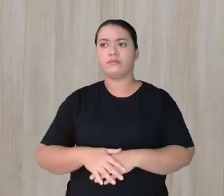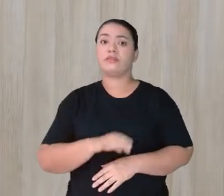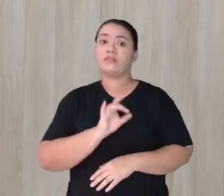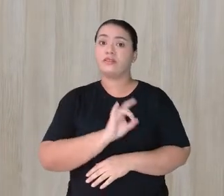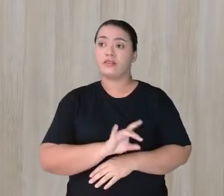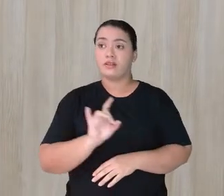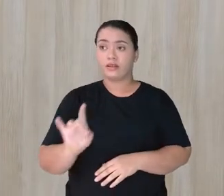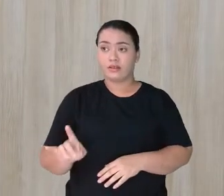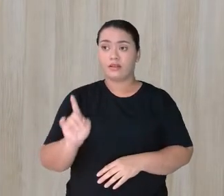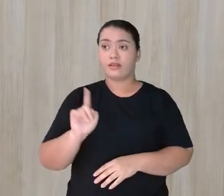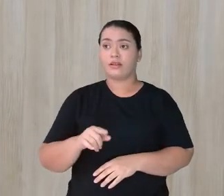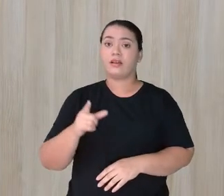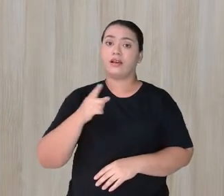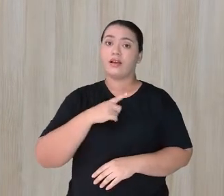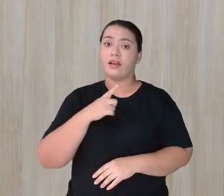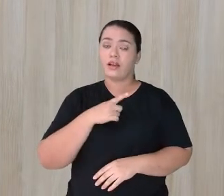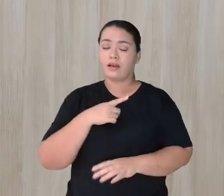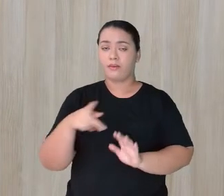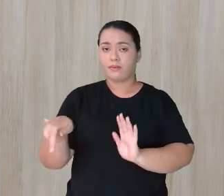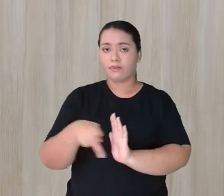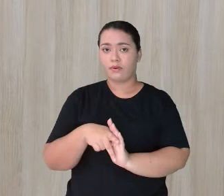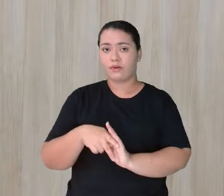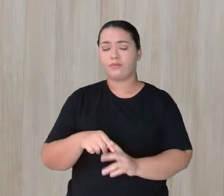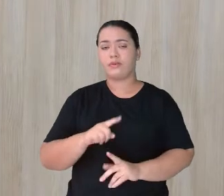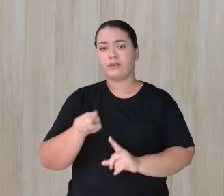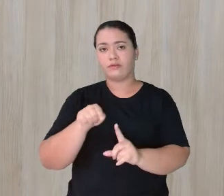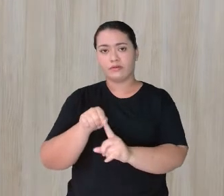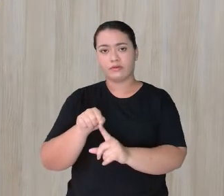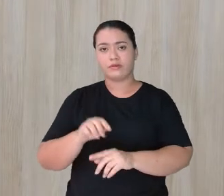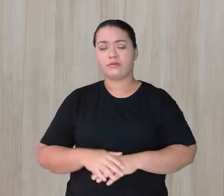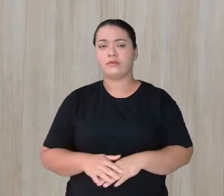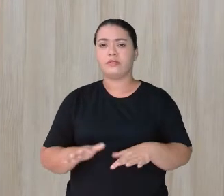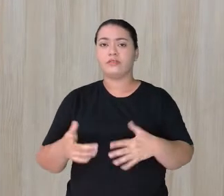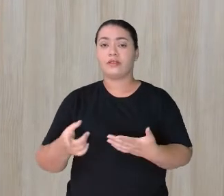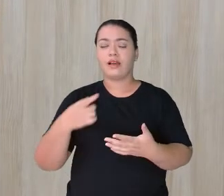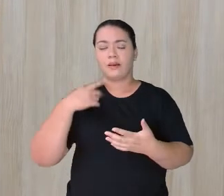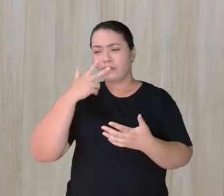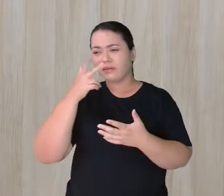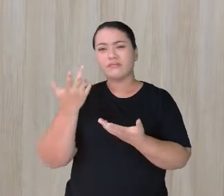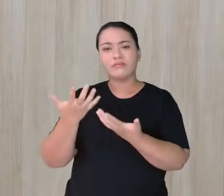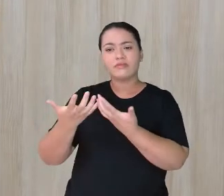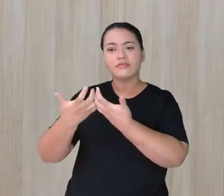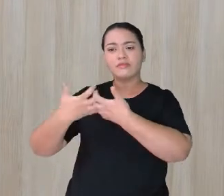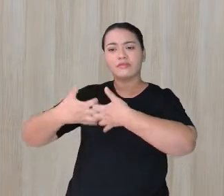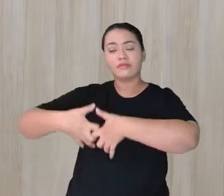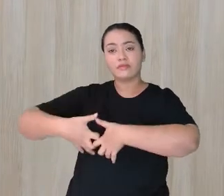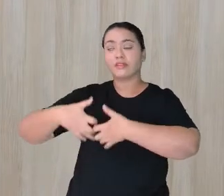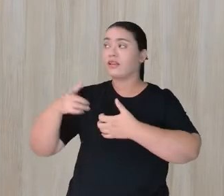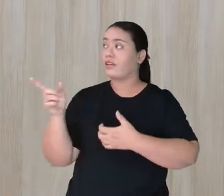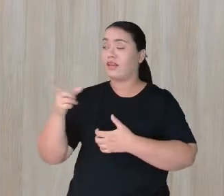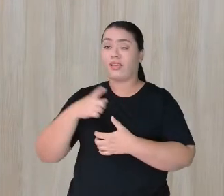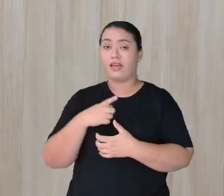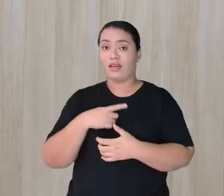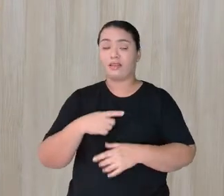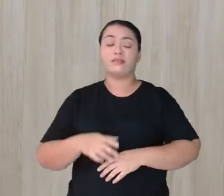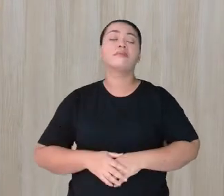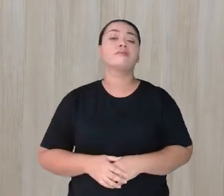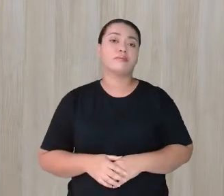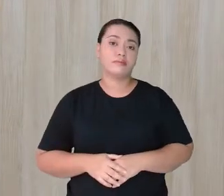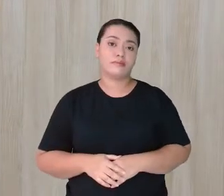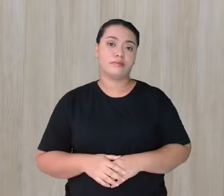desse organismo realizando uma função. Então, nessas engrenagens que nós vemos aí, não é, que foram